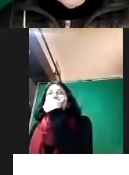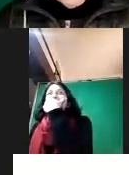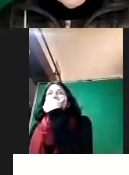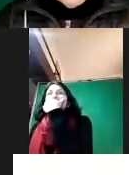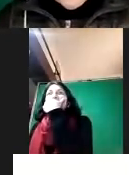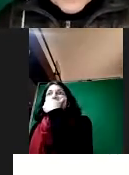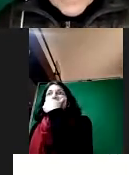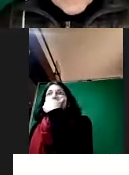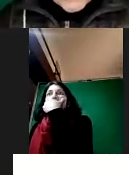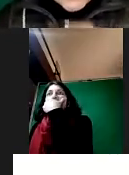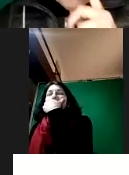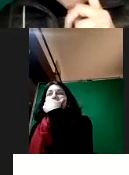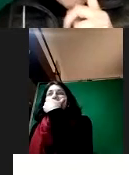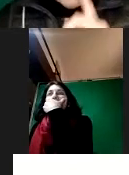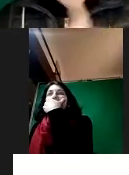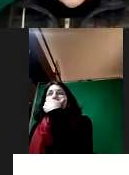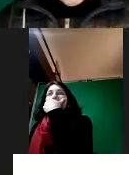que obtivemos